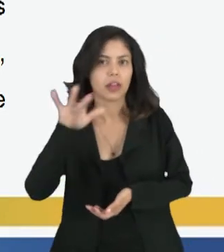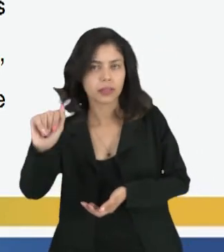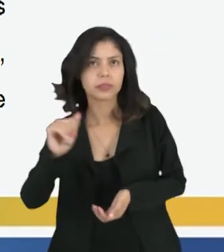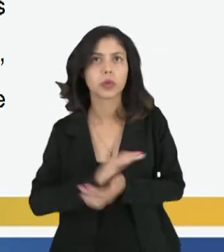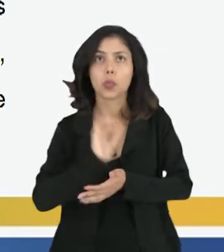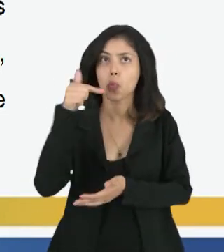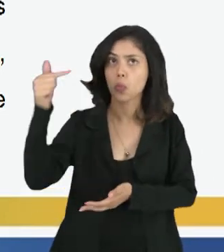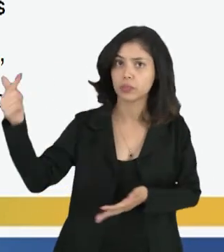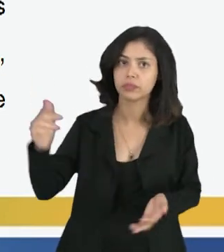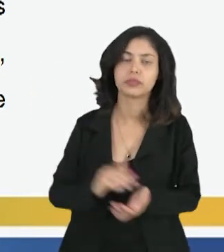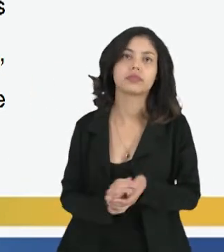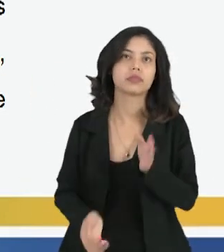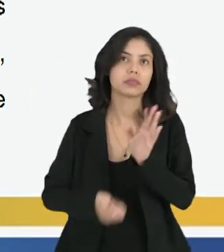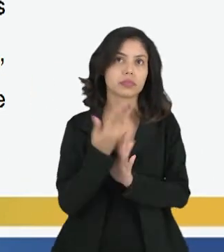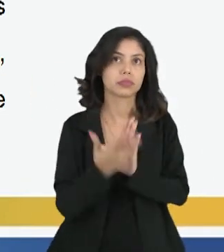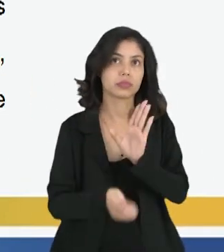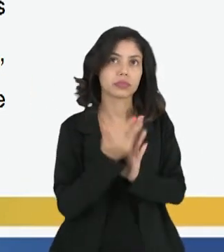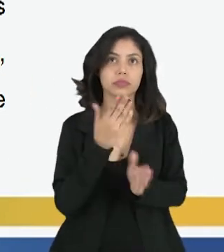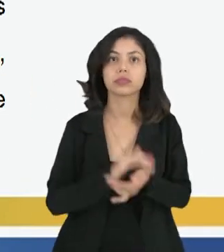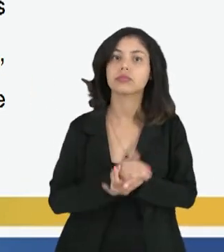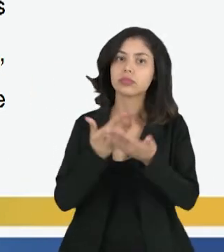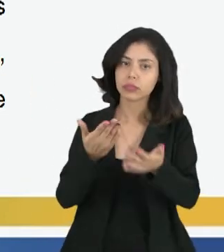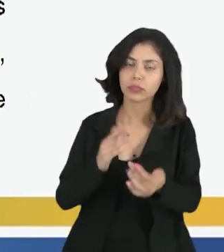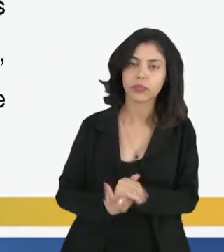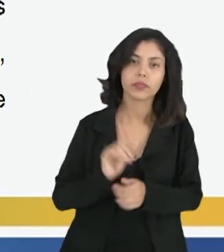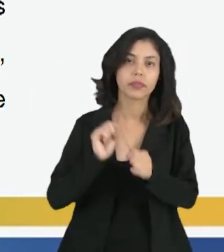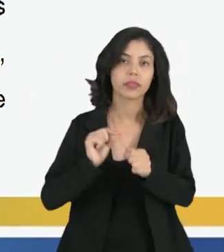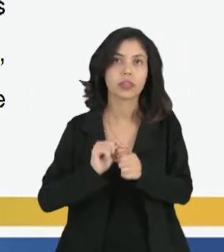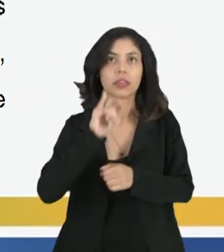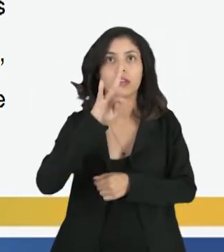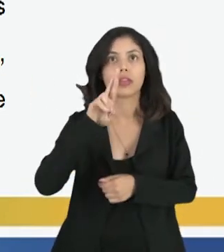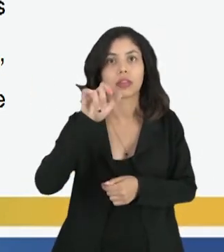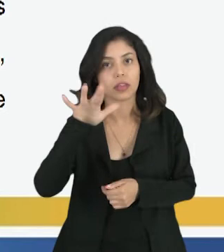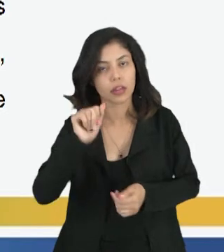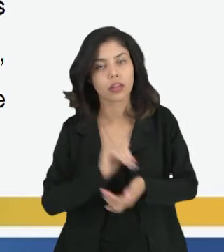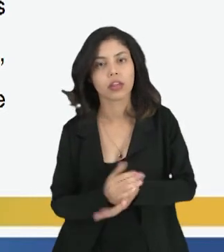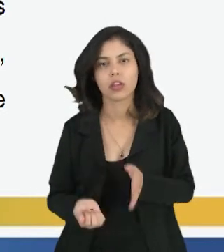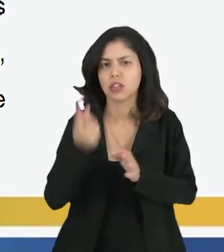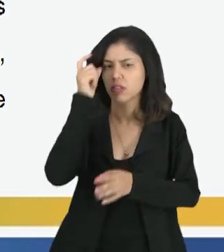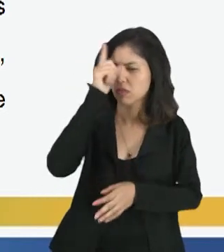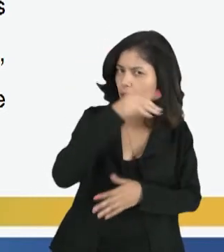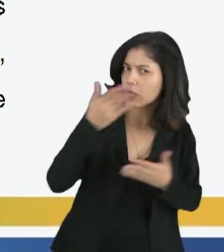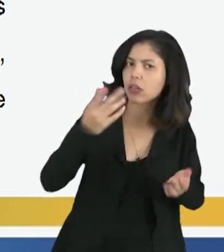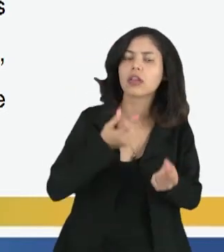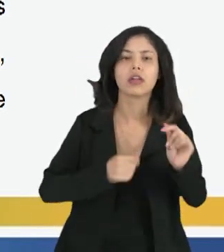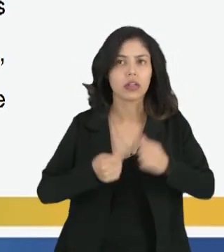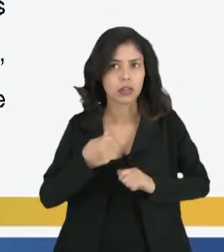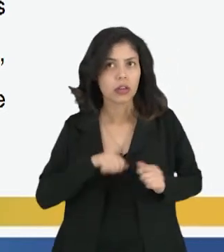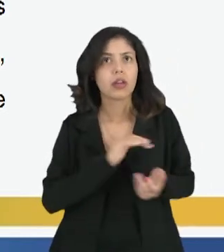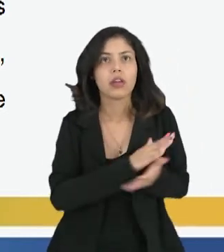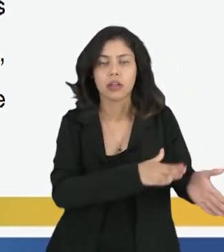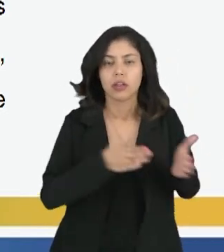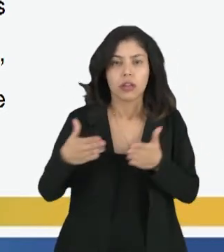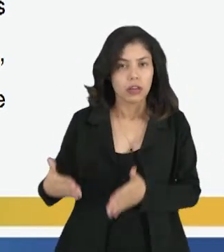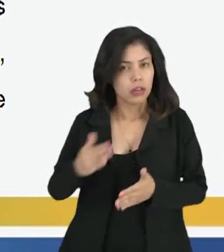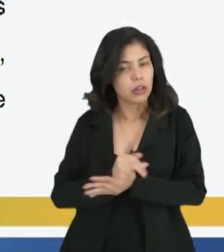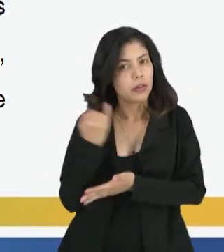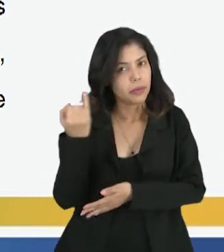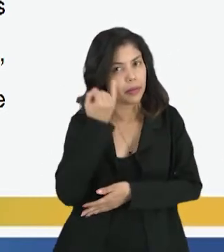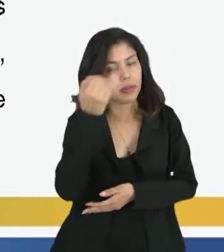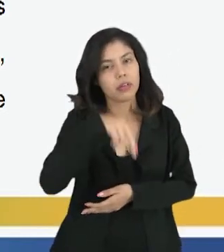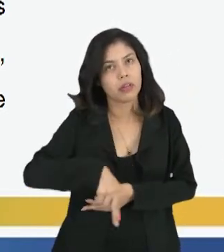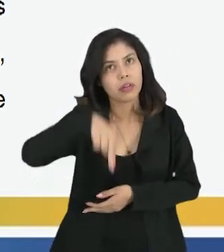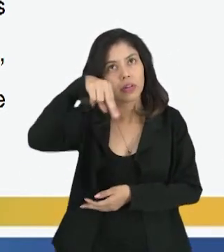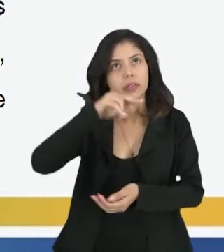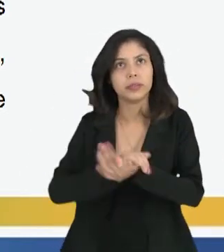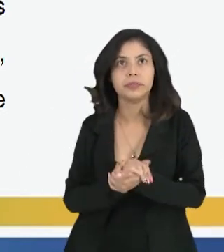outros, muitos deles são produzidos na Itália. Então, apesar dela ter suas dificuldades financeiras, mas ela, na parte, principalmente